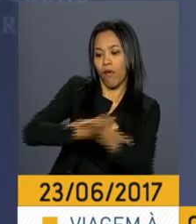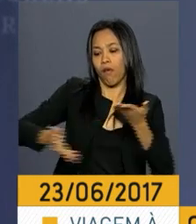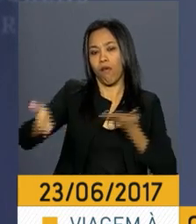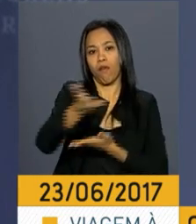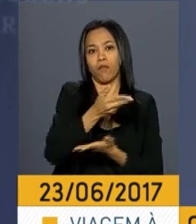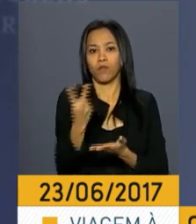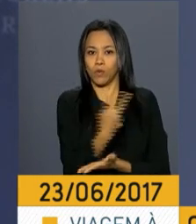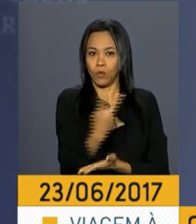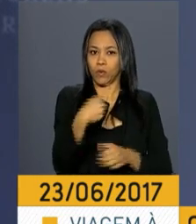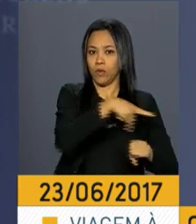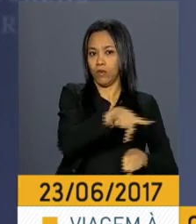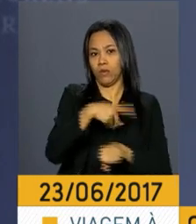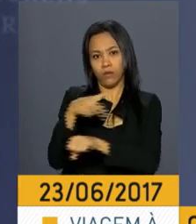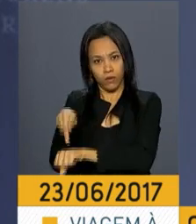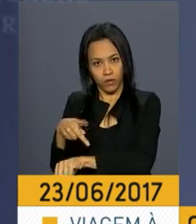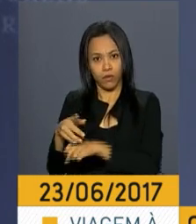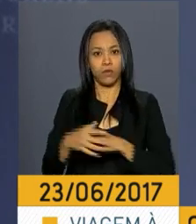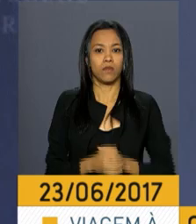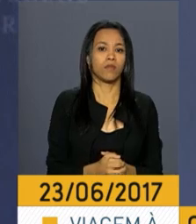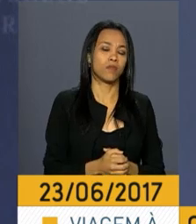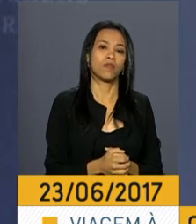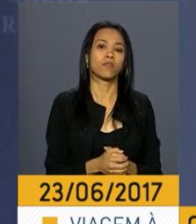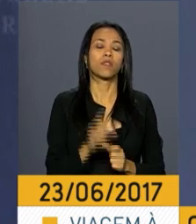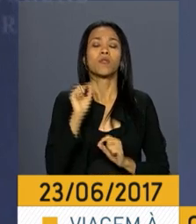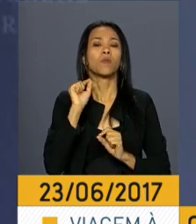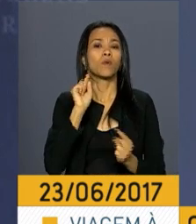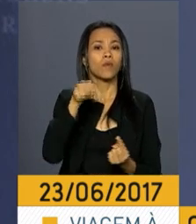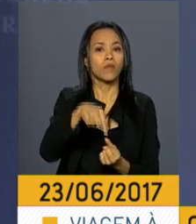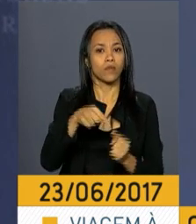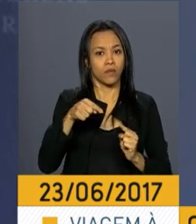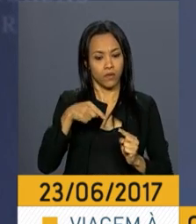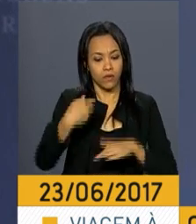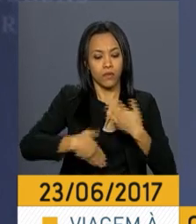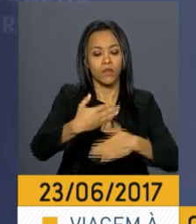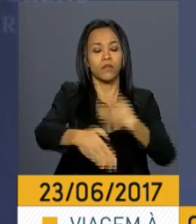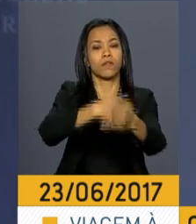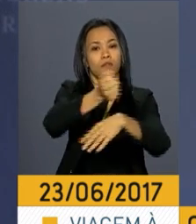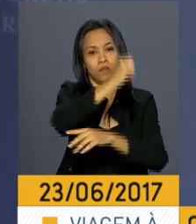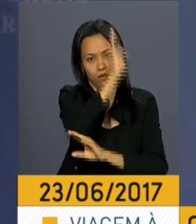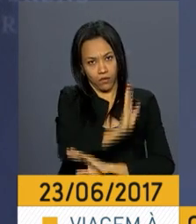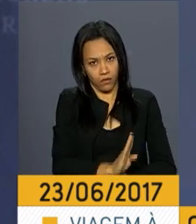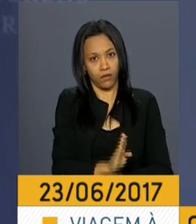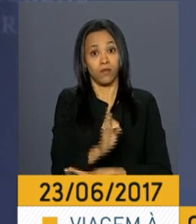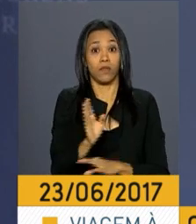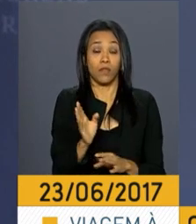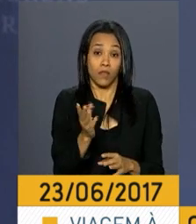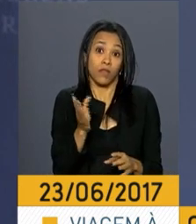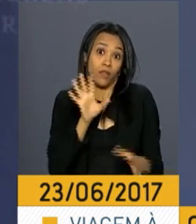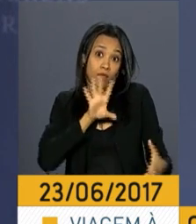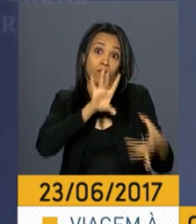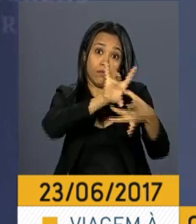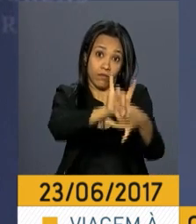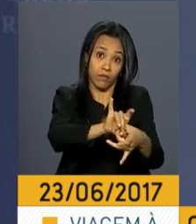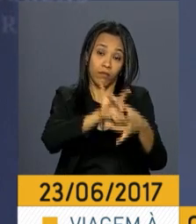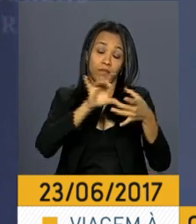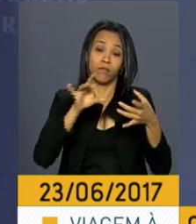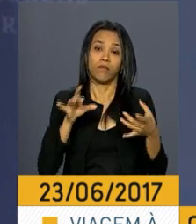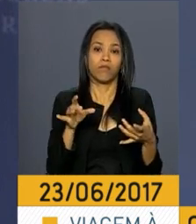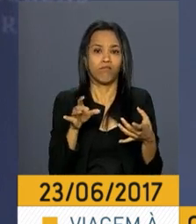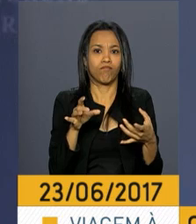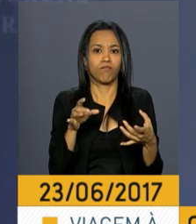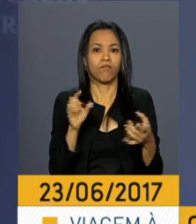no tocante ao desenvolvimento do nosso país. E numa conjugação